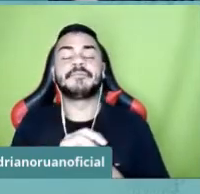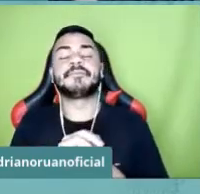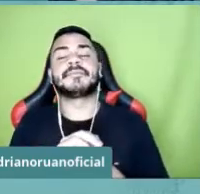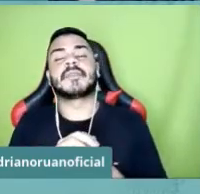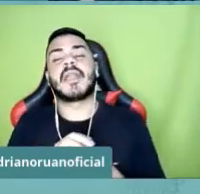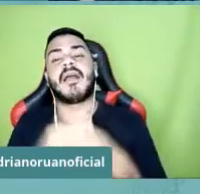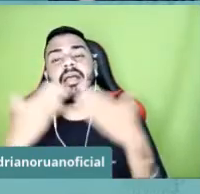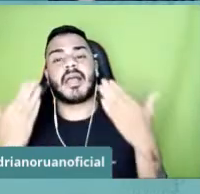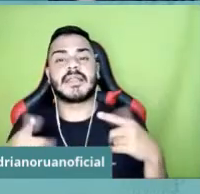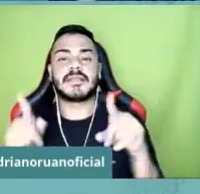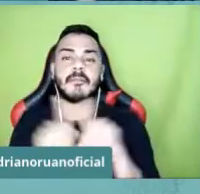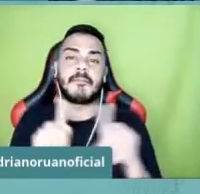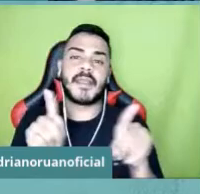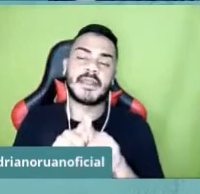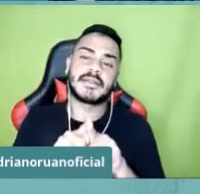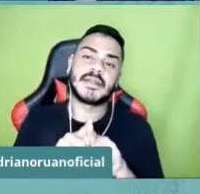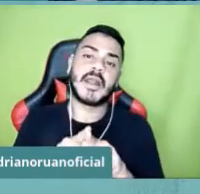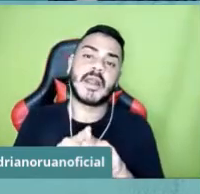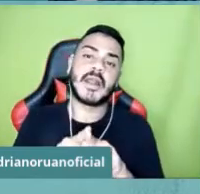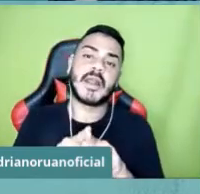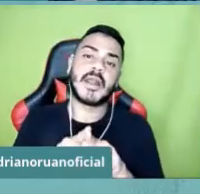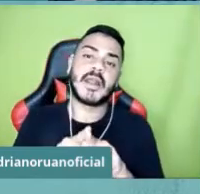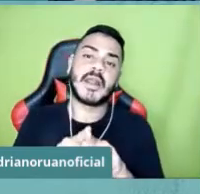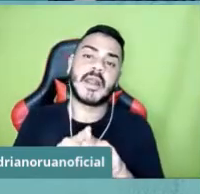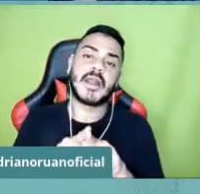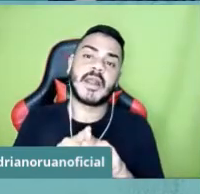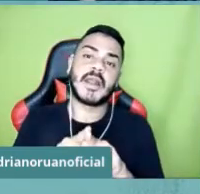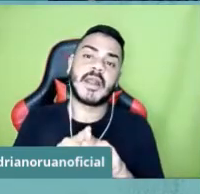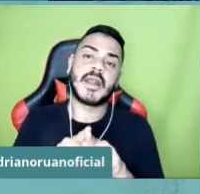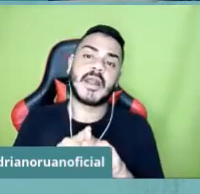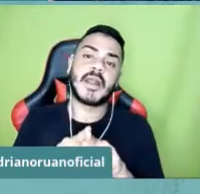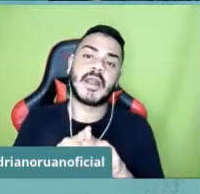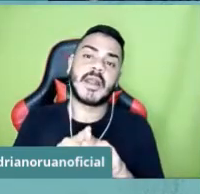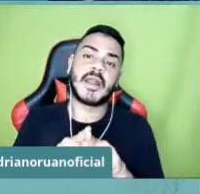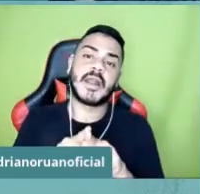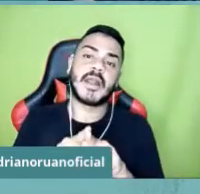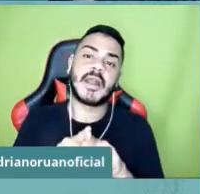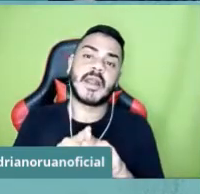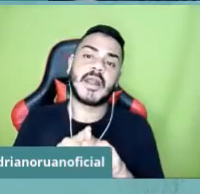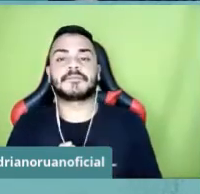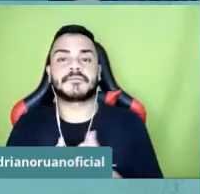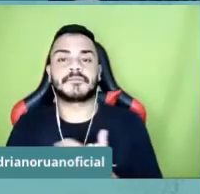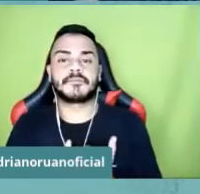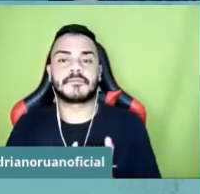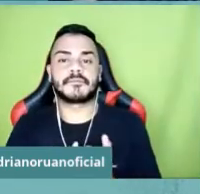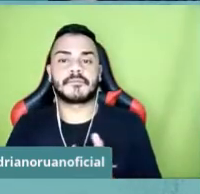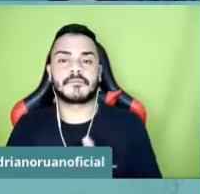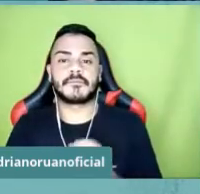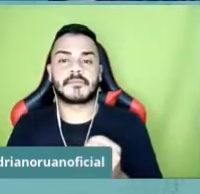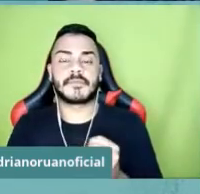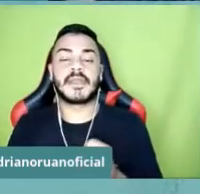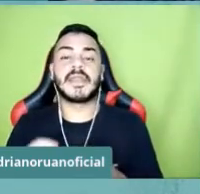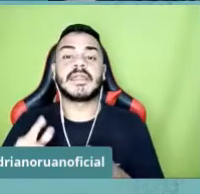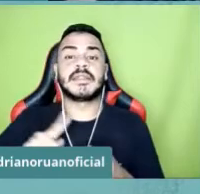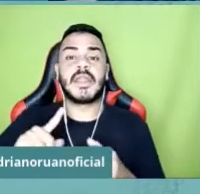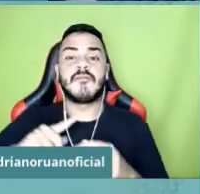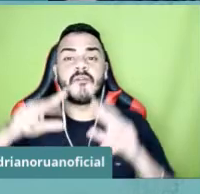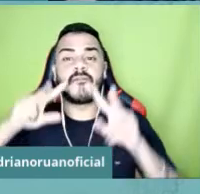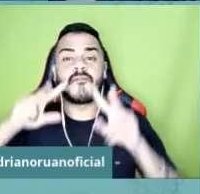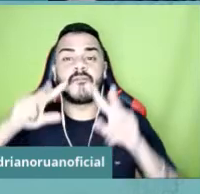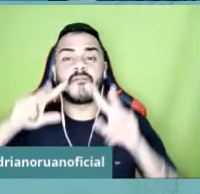Aí, então, a partir do momento que chega isso para a Anvisa vai revisar de forma